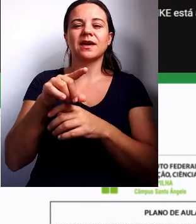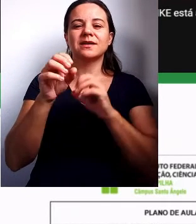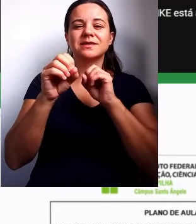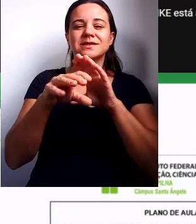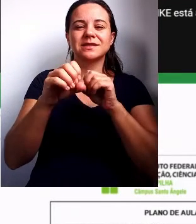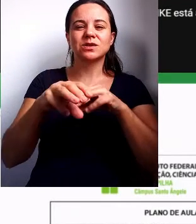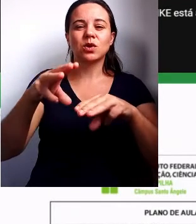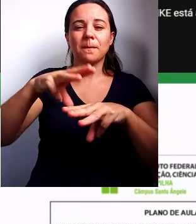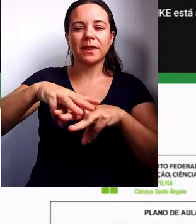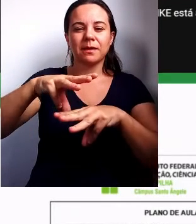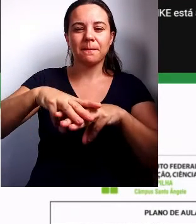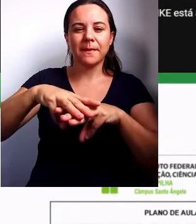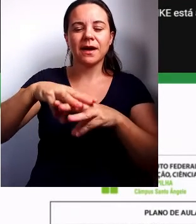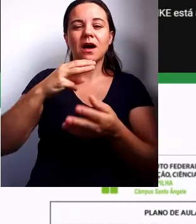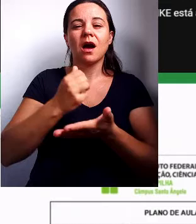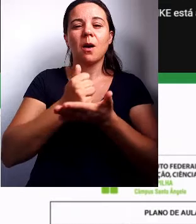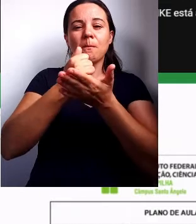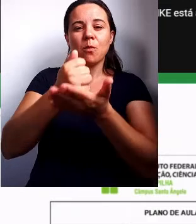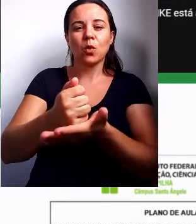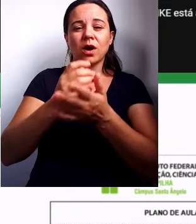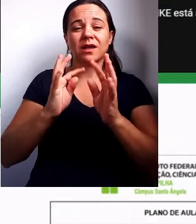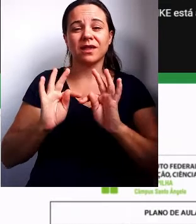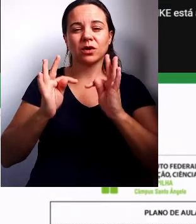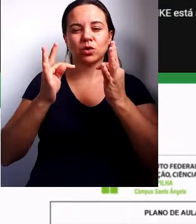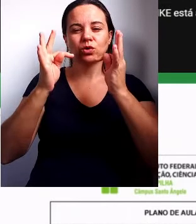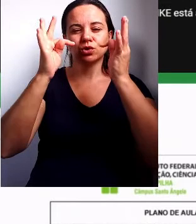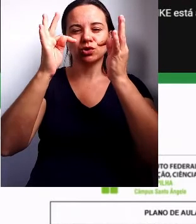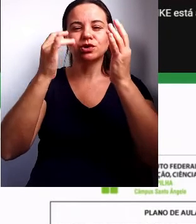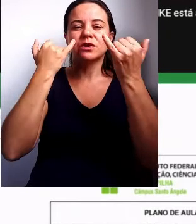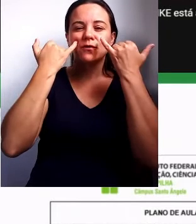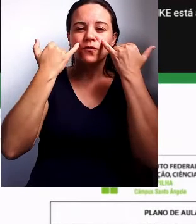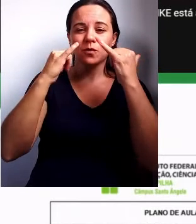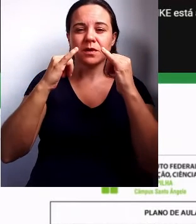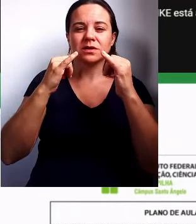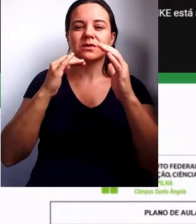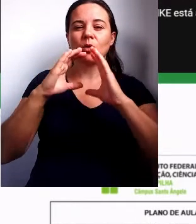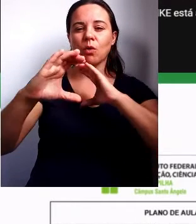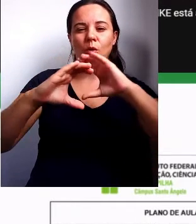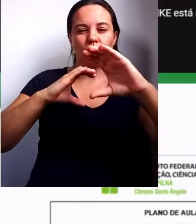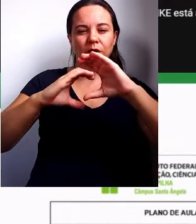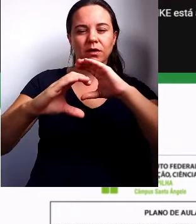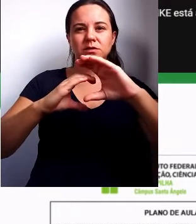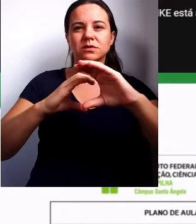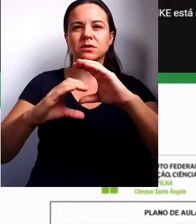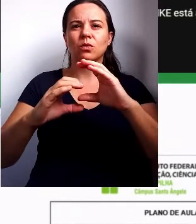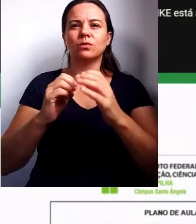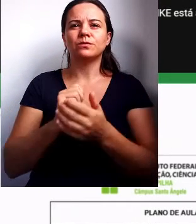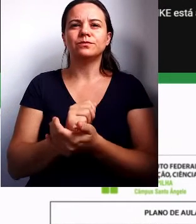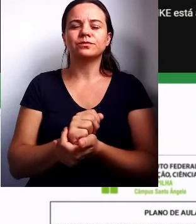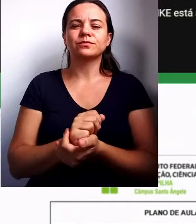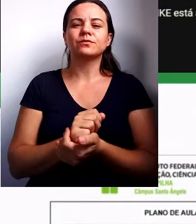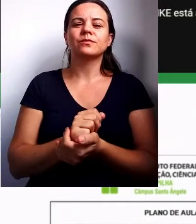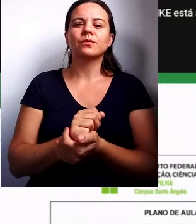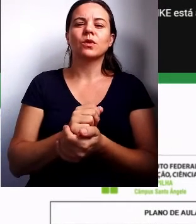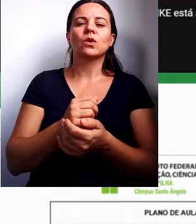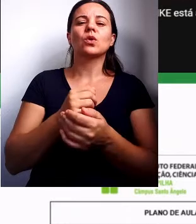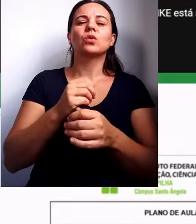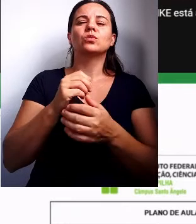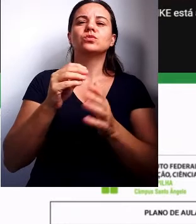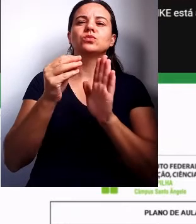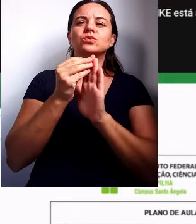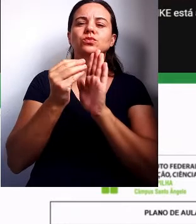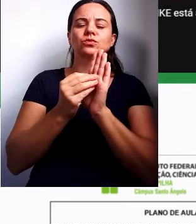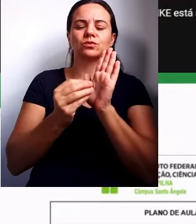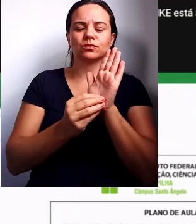que tem como o ensino da matemática com o apoio das ferramentas tecnológicas de informação e comunicação, né, as TICs.